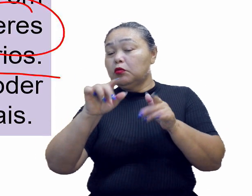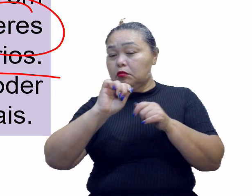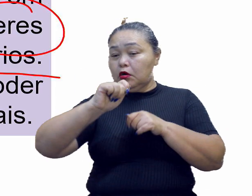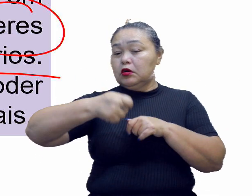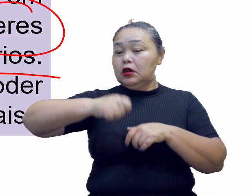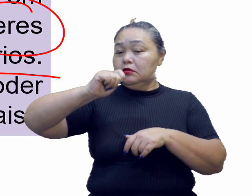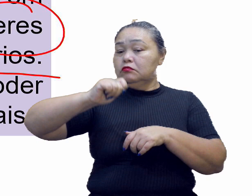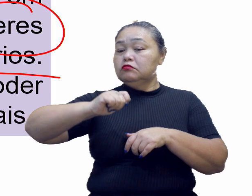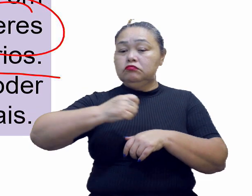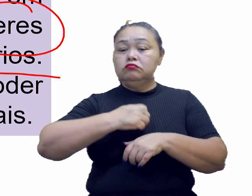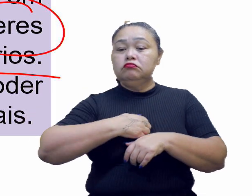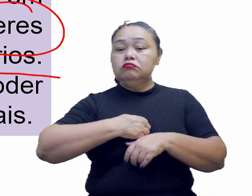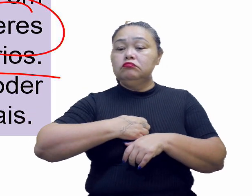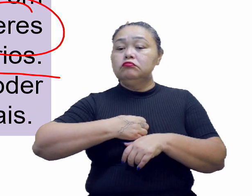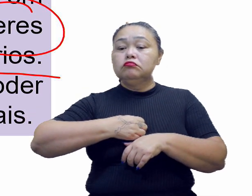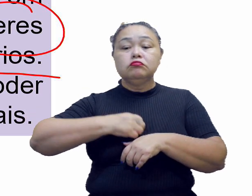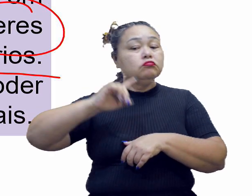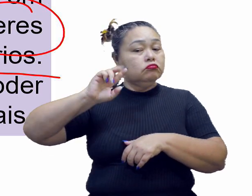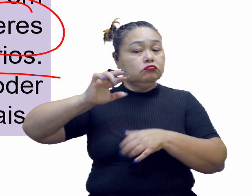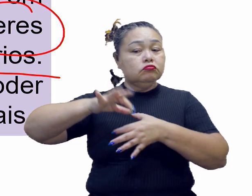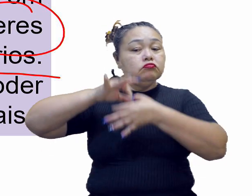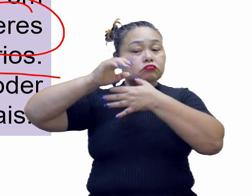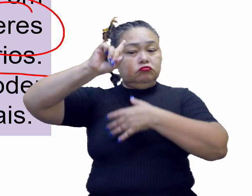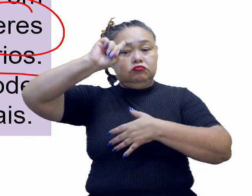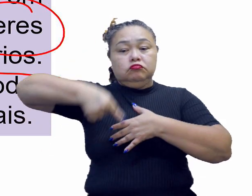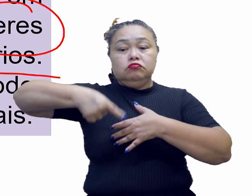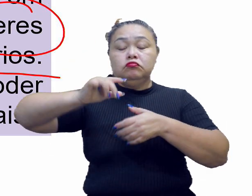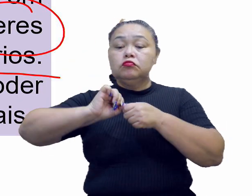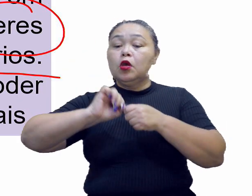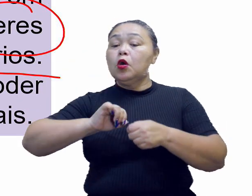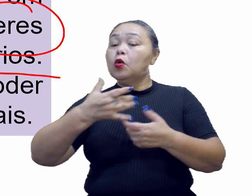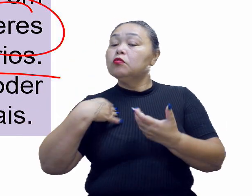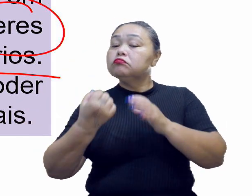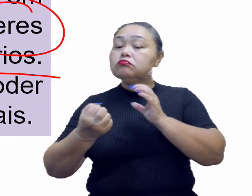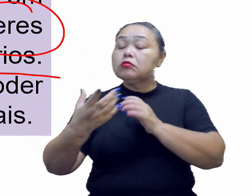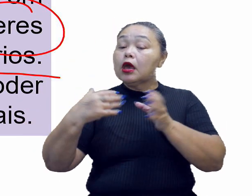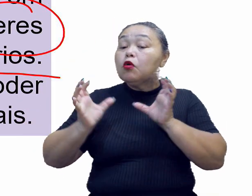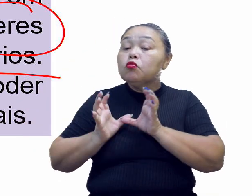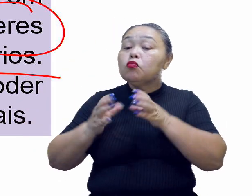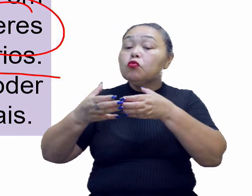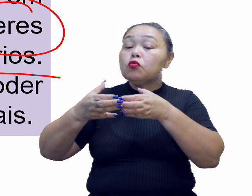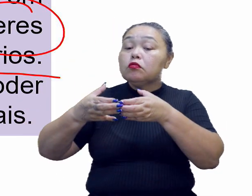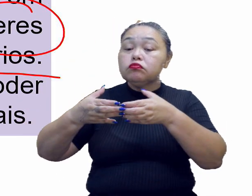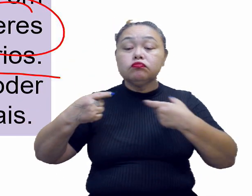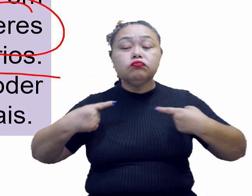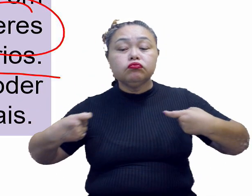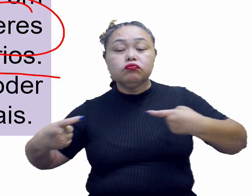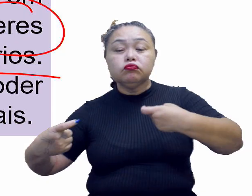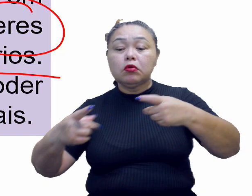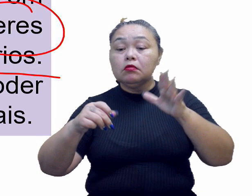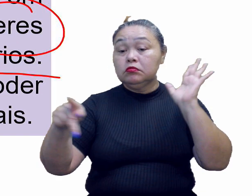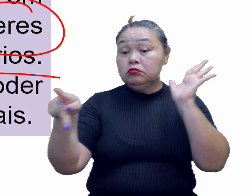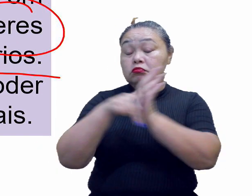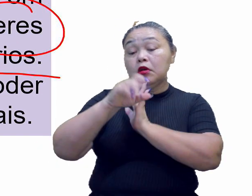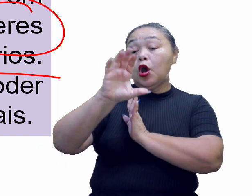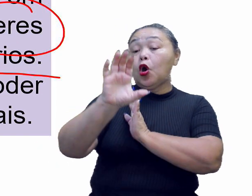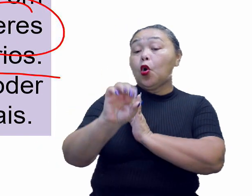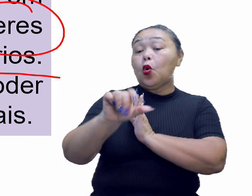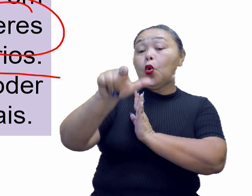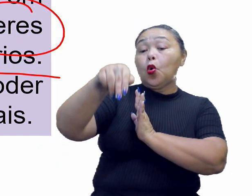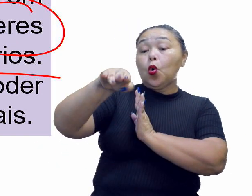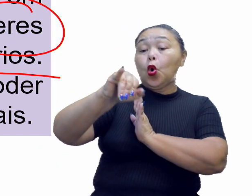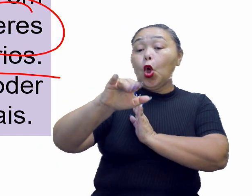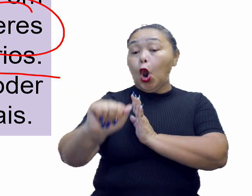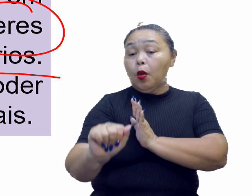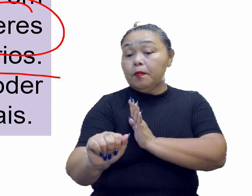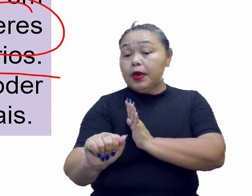ditador ali da Colômbia, nós tivemos aí o Sendero Luminoso, que era um grupo armado pela independência da Colômbia.